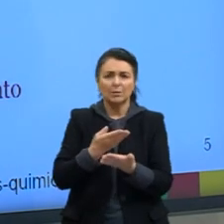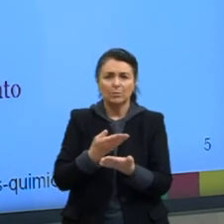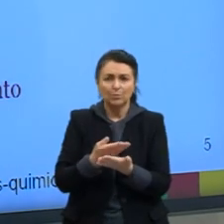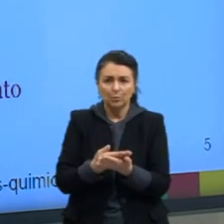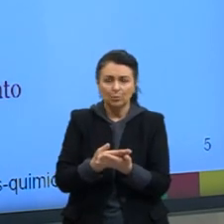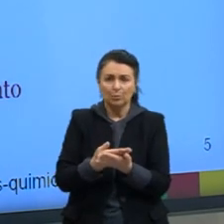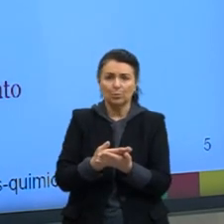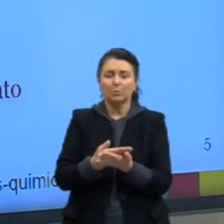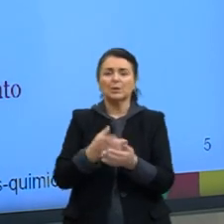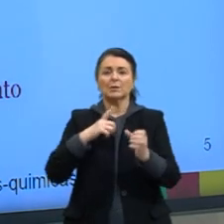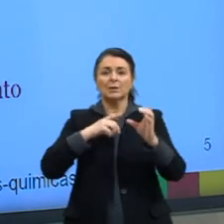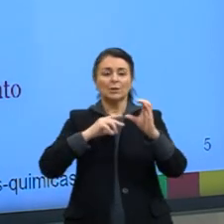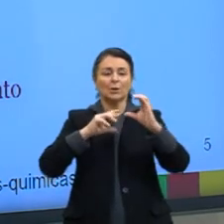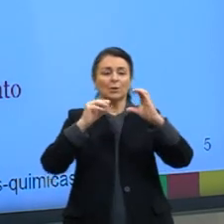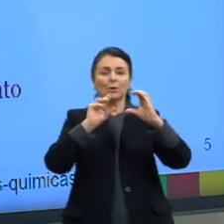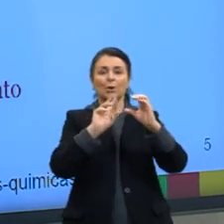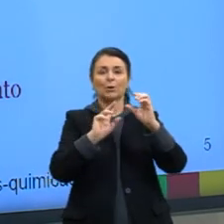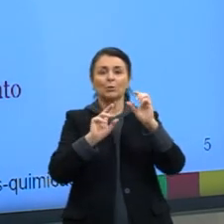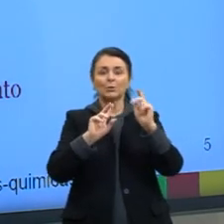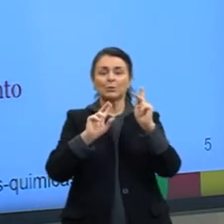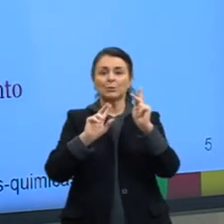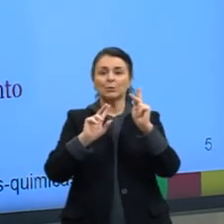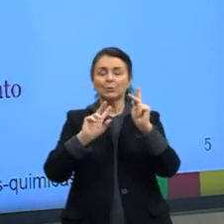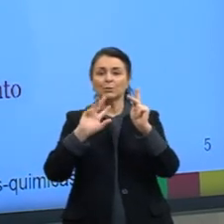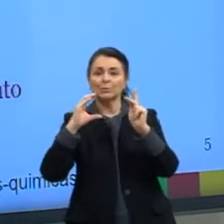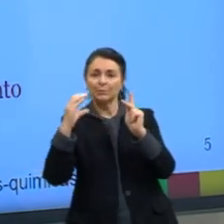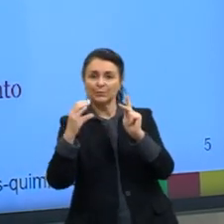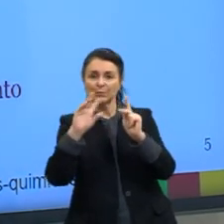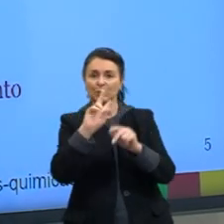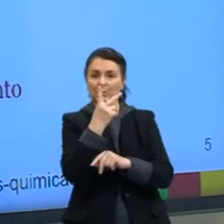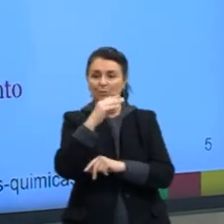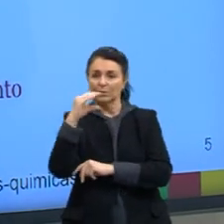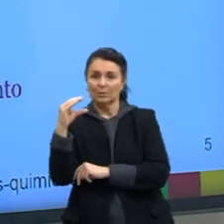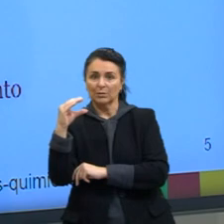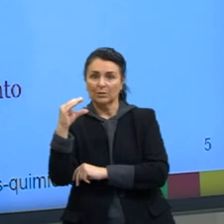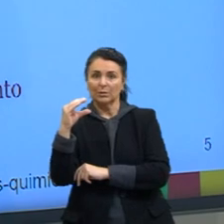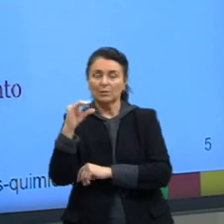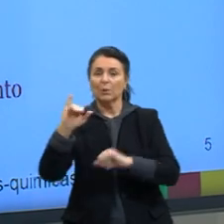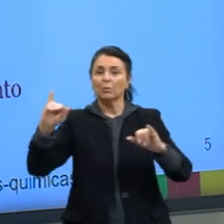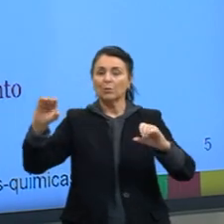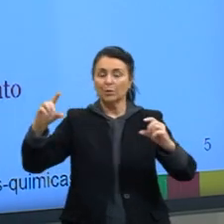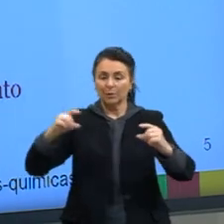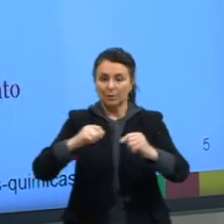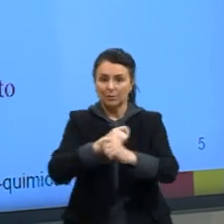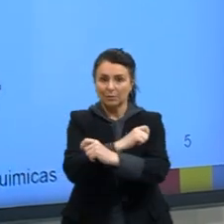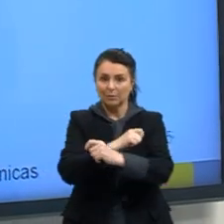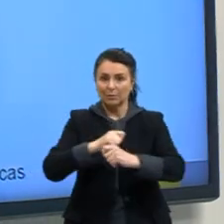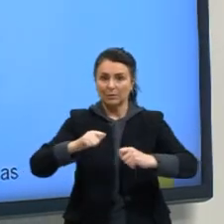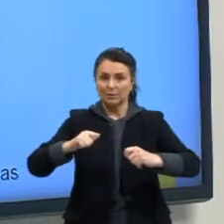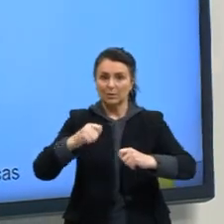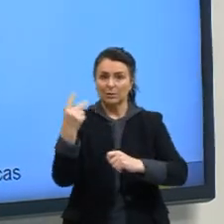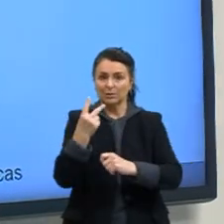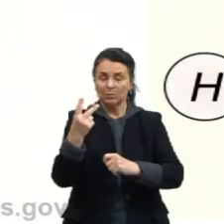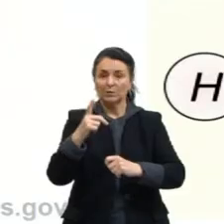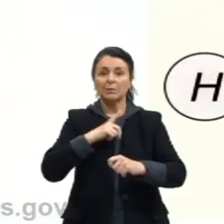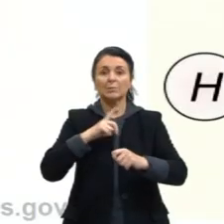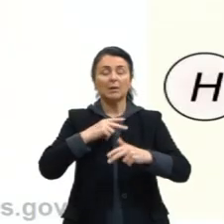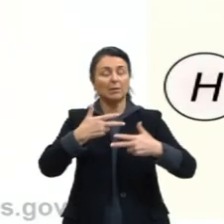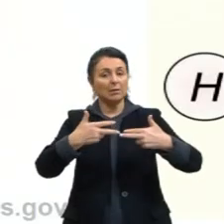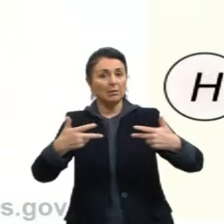ligação entre os hidrocarbonetos entre os compostos orgânicos são predominantemente ligações covalentes e elas também ocorrem